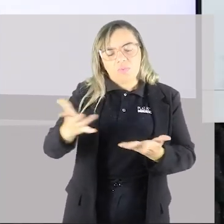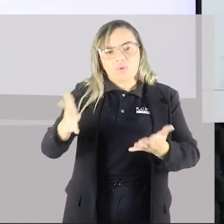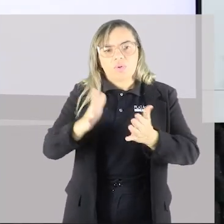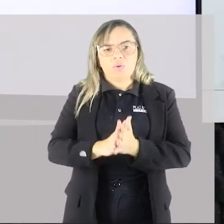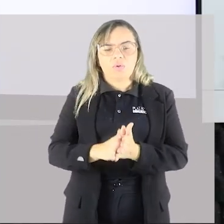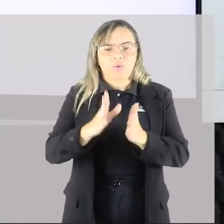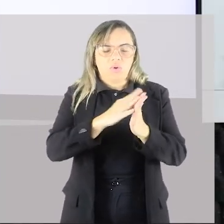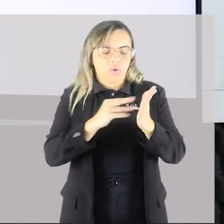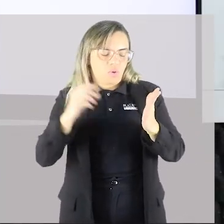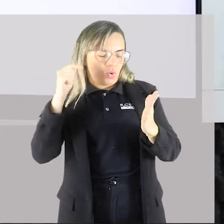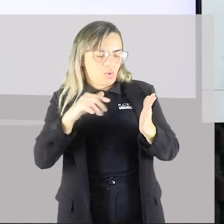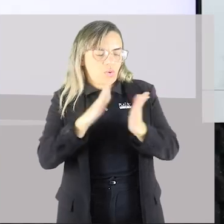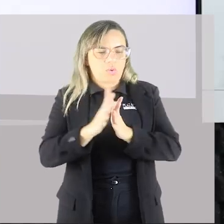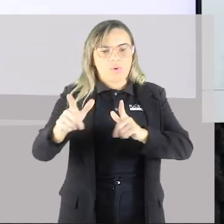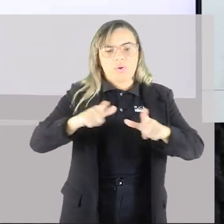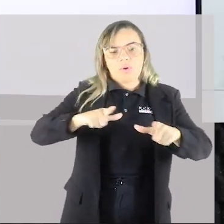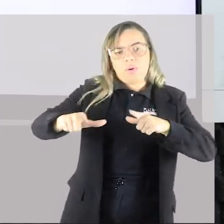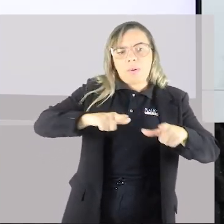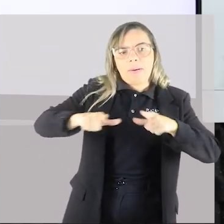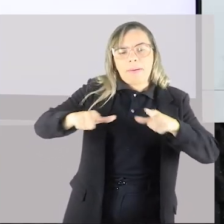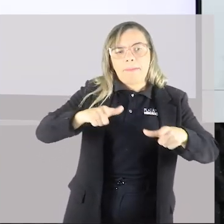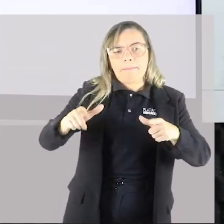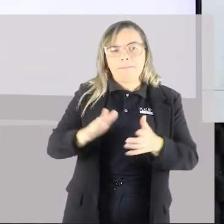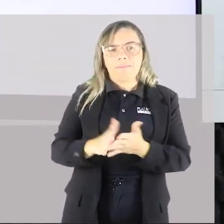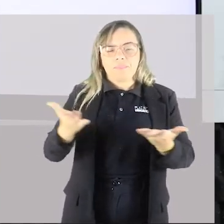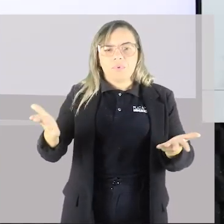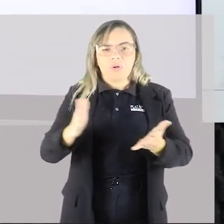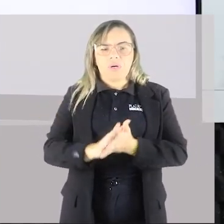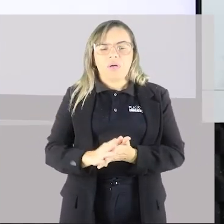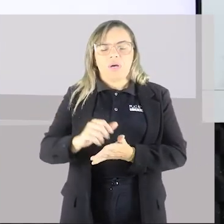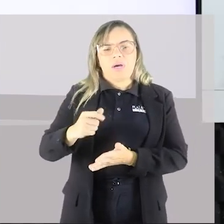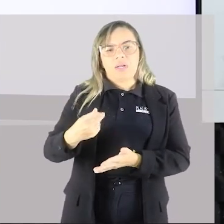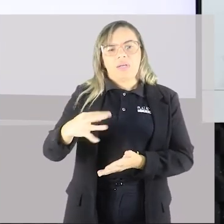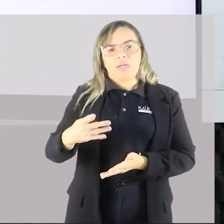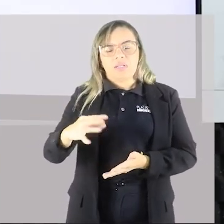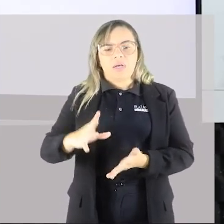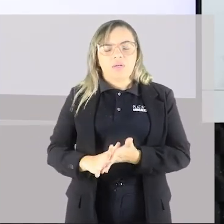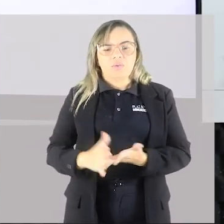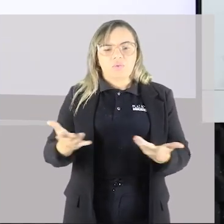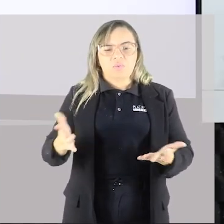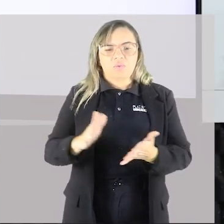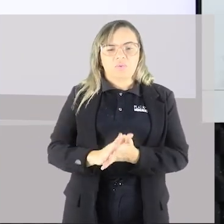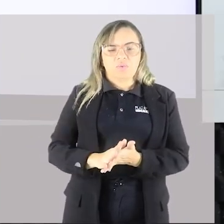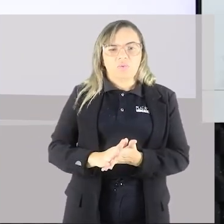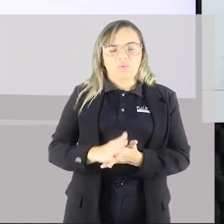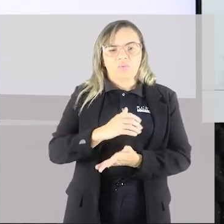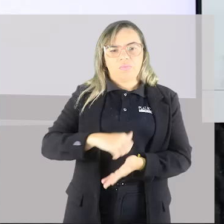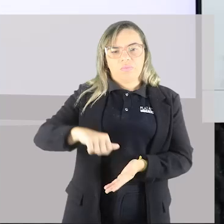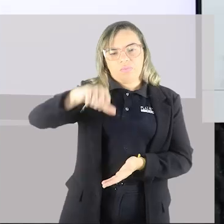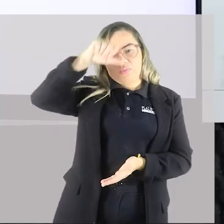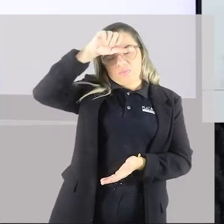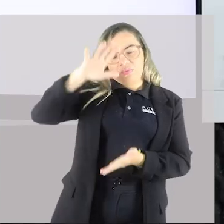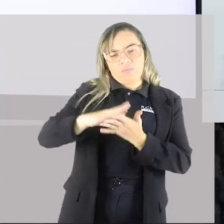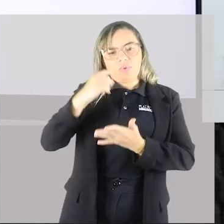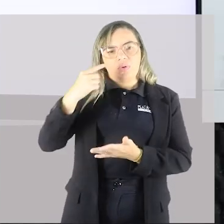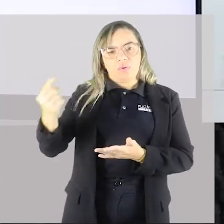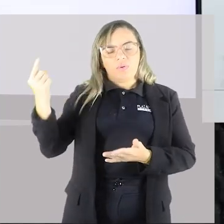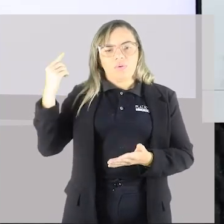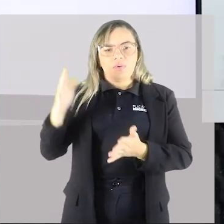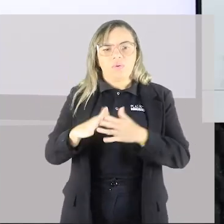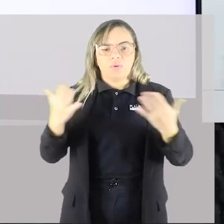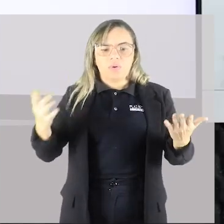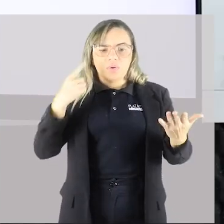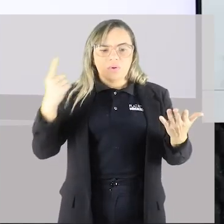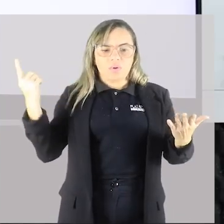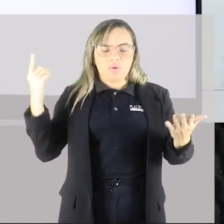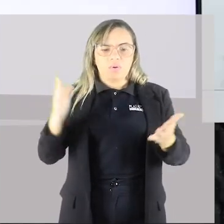de trabalho talvez um tanto quanto mais alienante e ideológico, percebe? Então, claro que nós estamos nesse